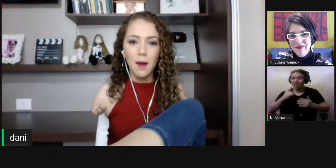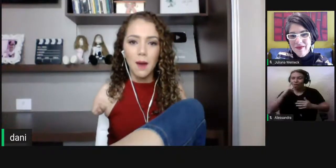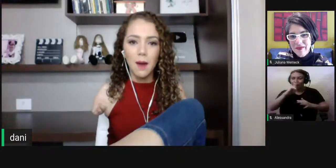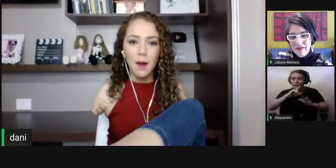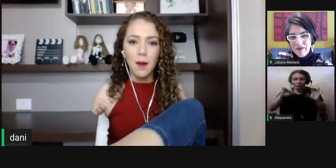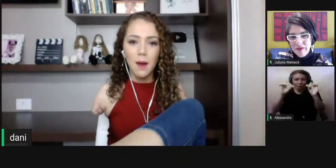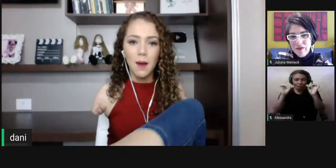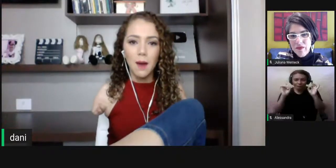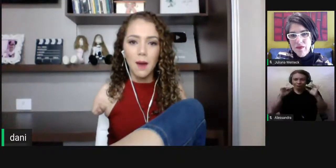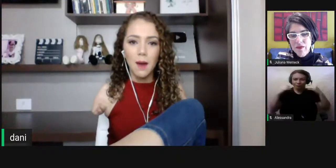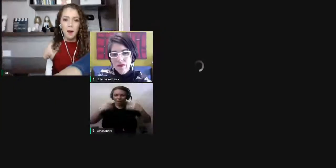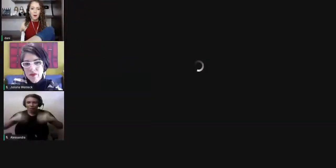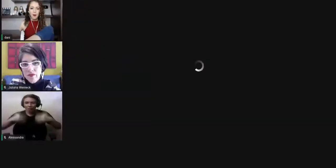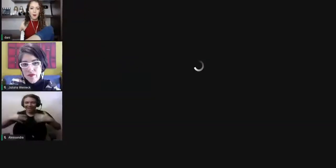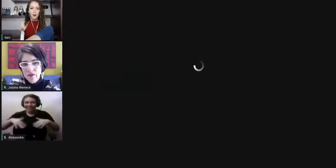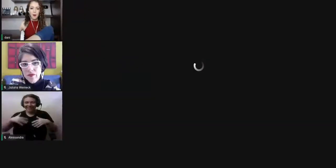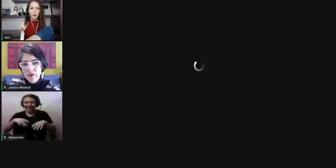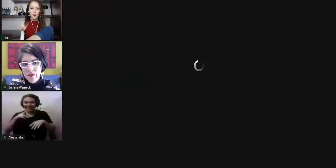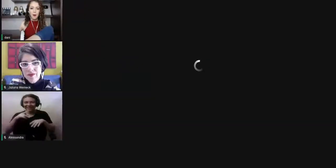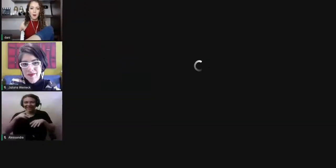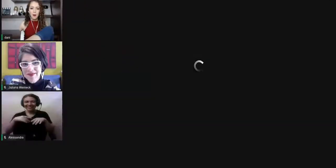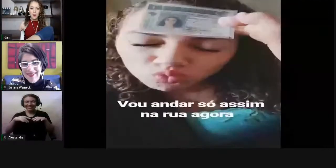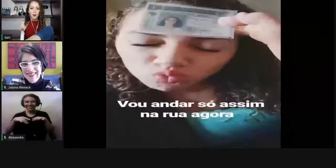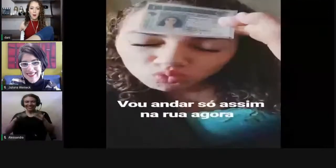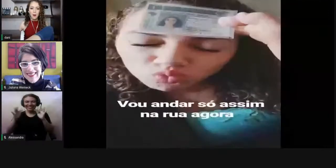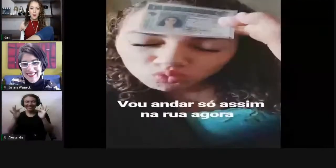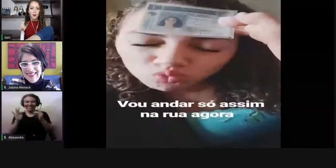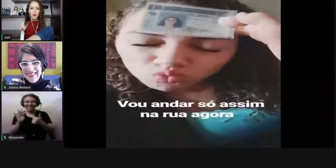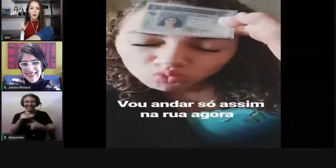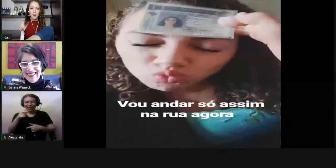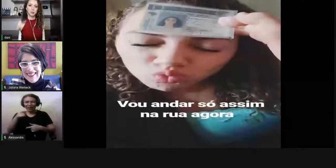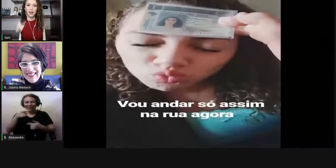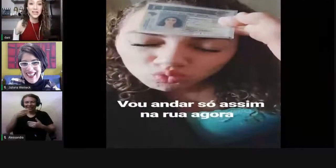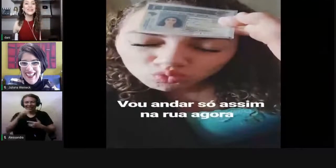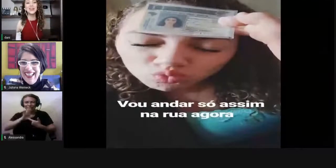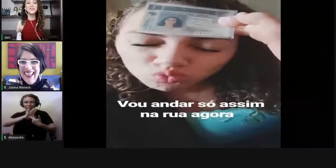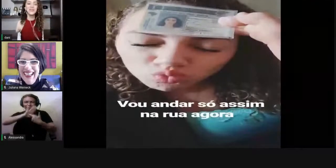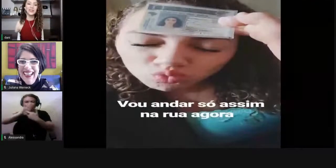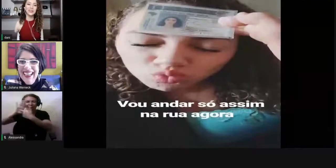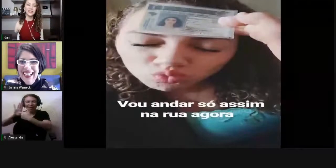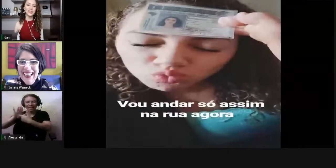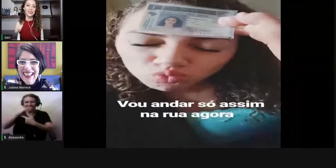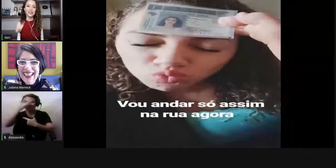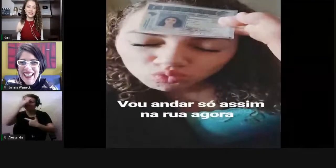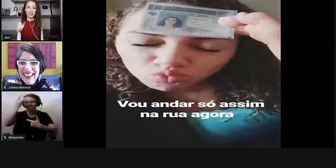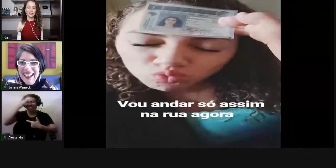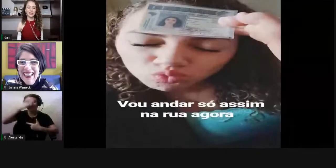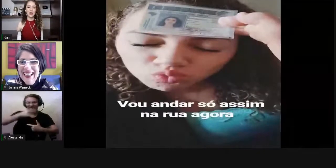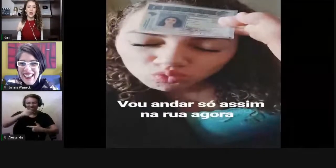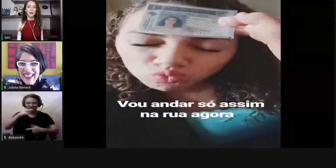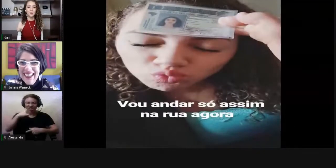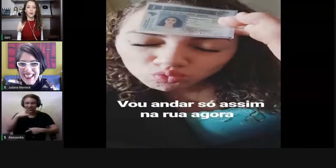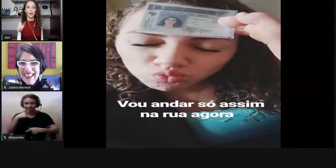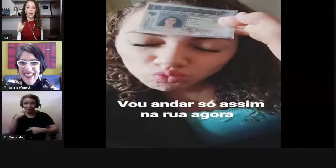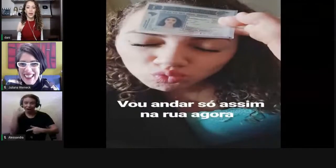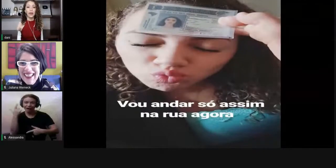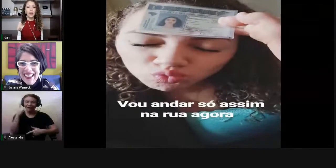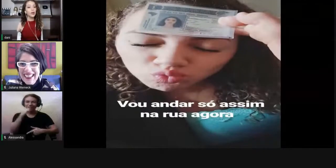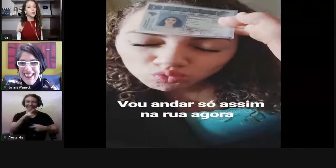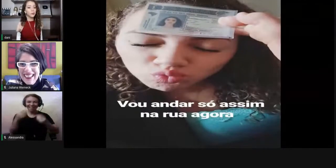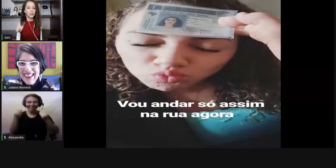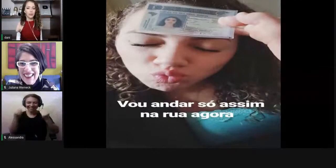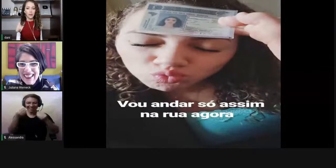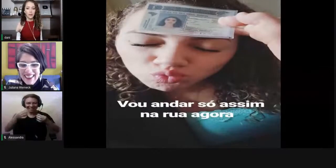muito especial. Eu brincava que eu ia andar na rua só assim, ó, para esfregar na cara de quem falou que não ia dar certo.